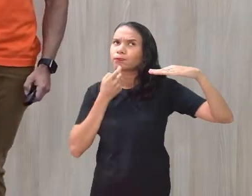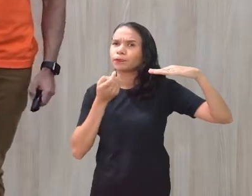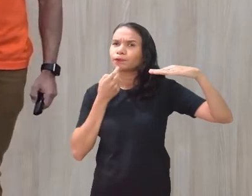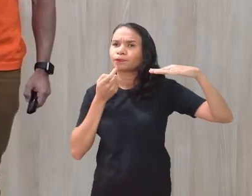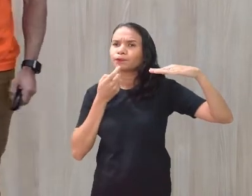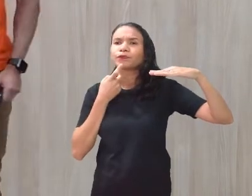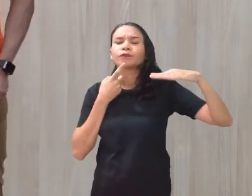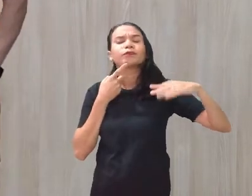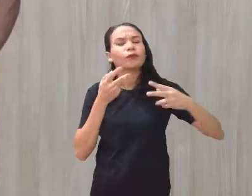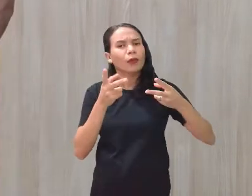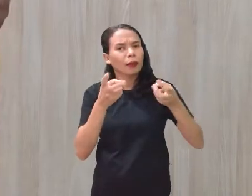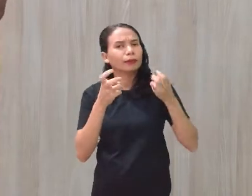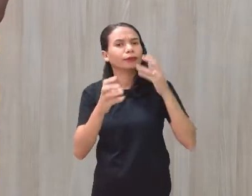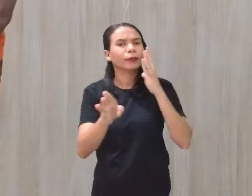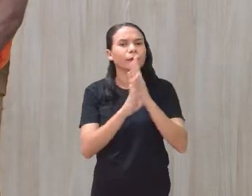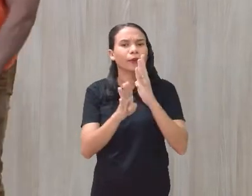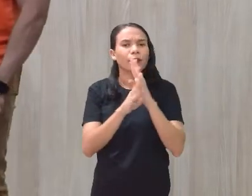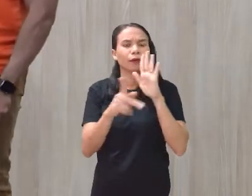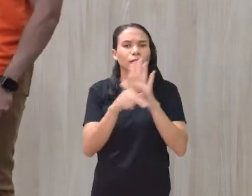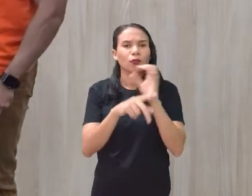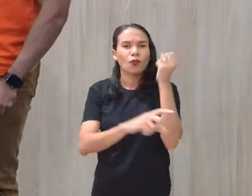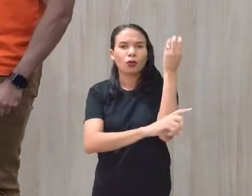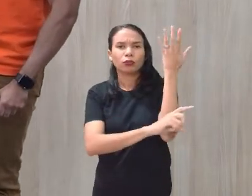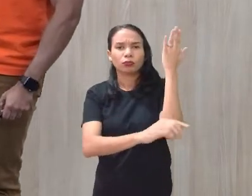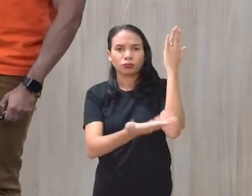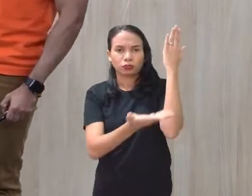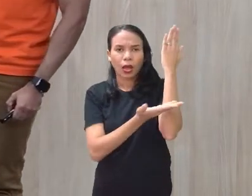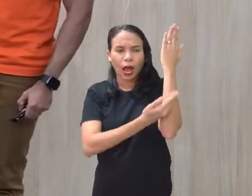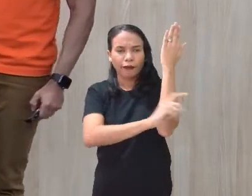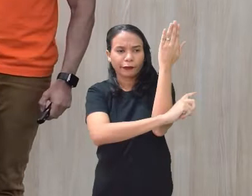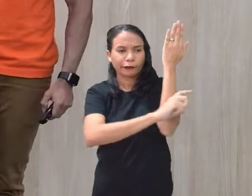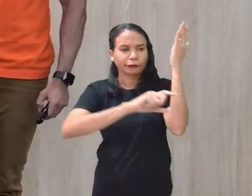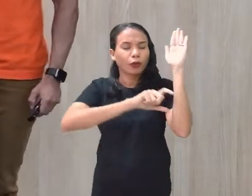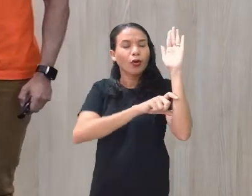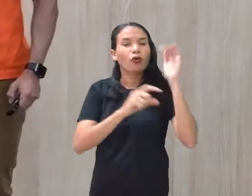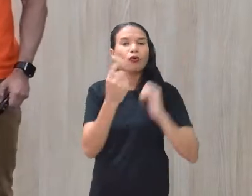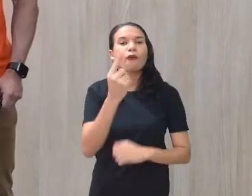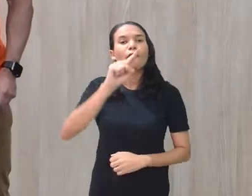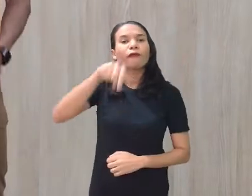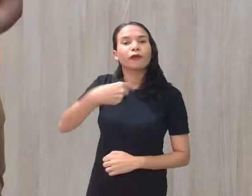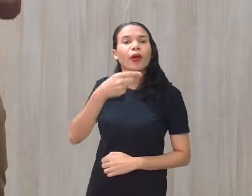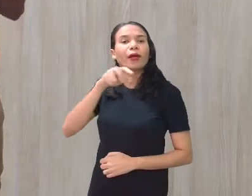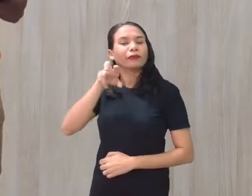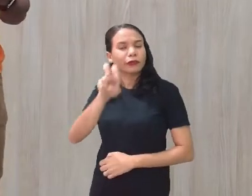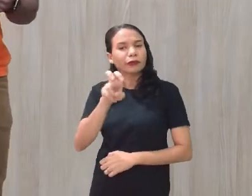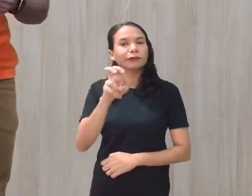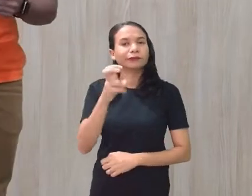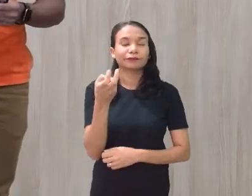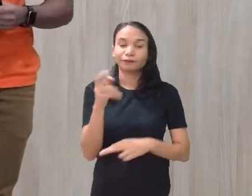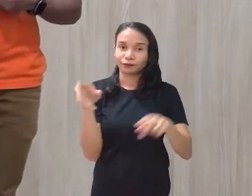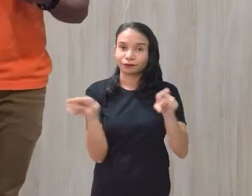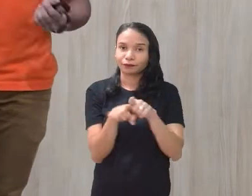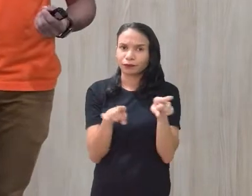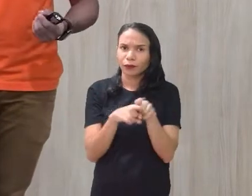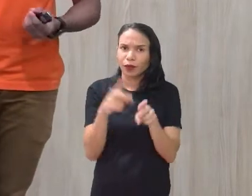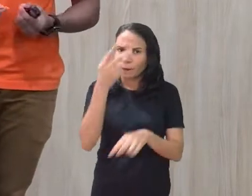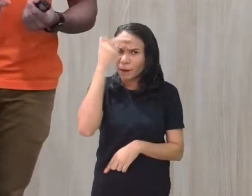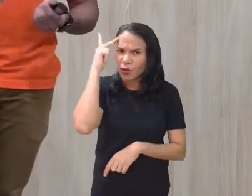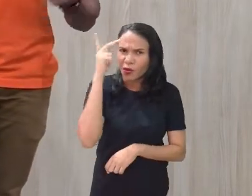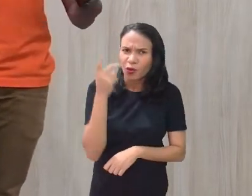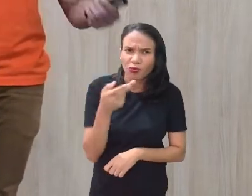você encontra lá no rótulo dessa garrafa 1,5 litros. E outra, você nem